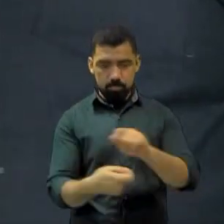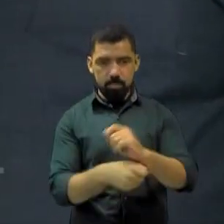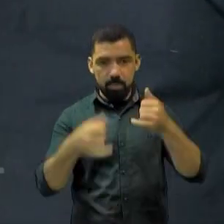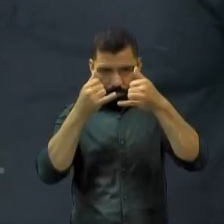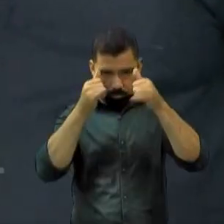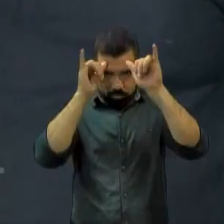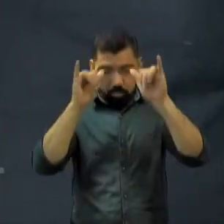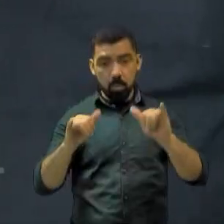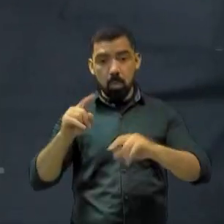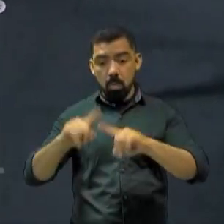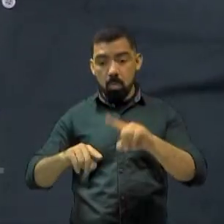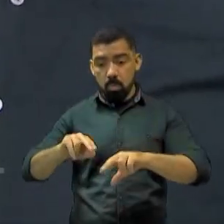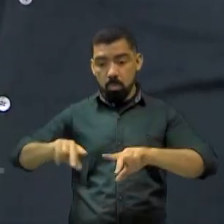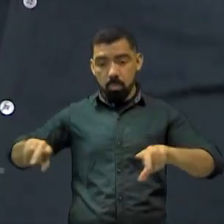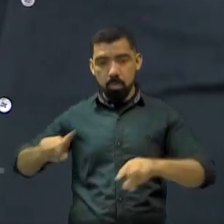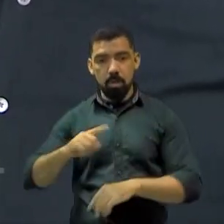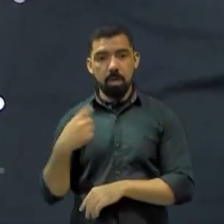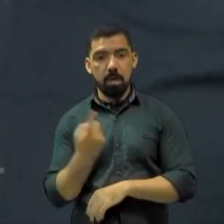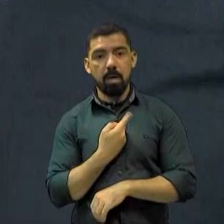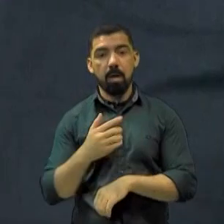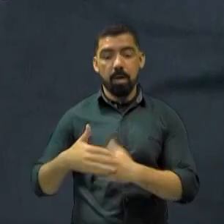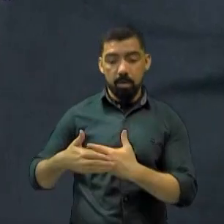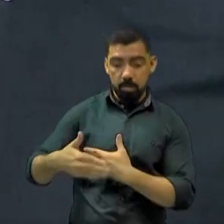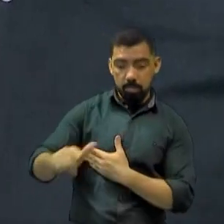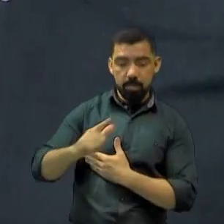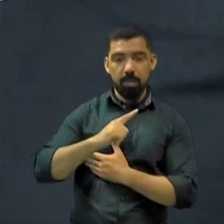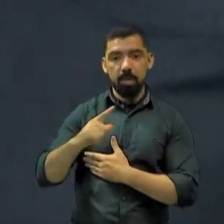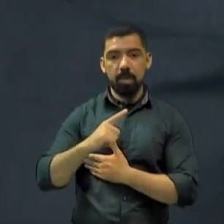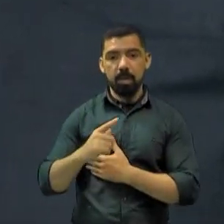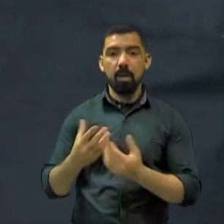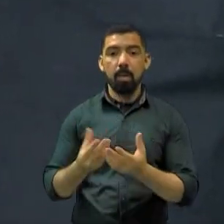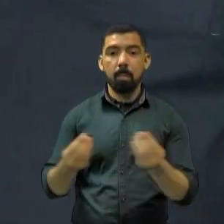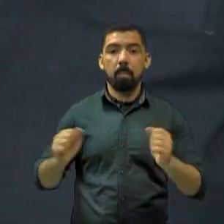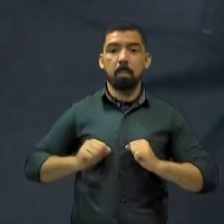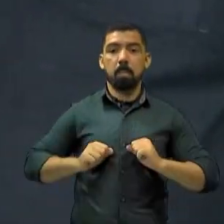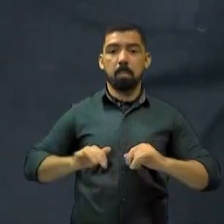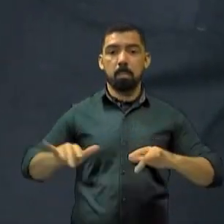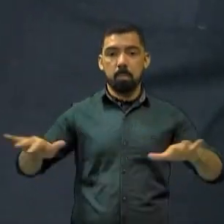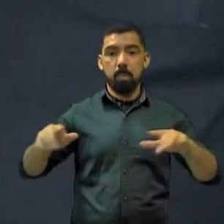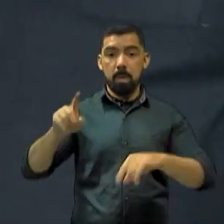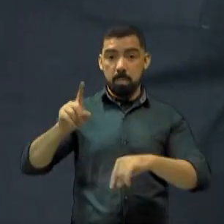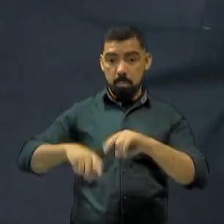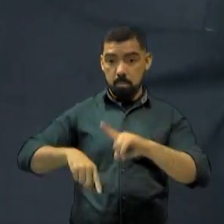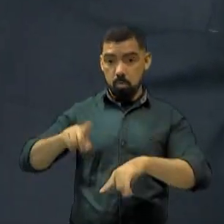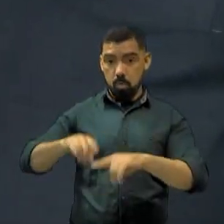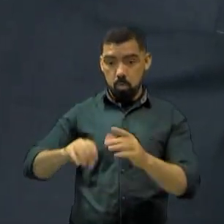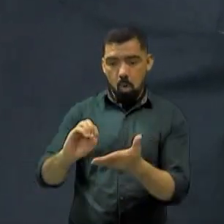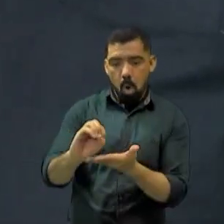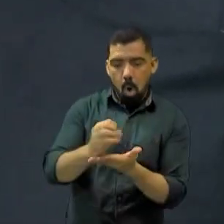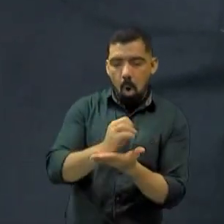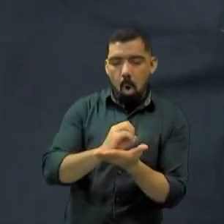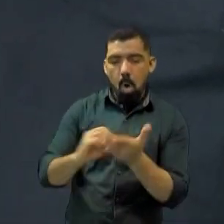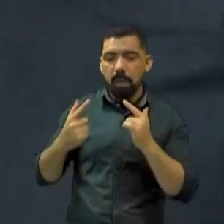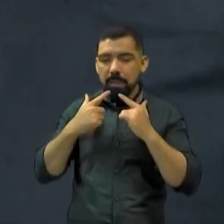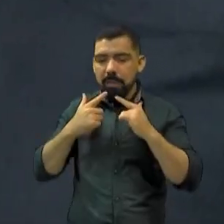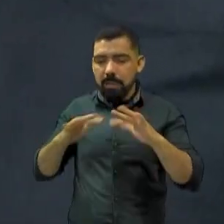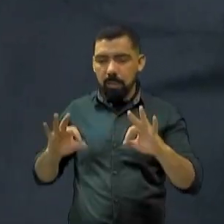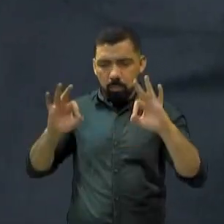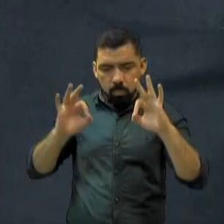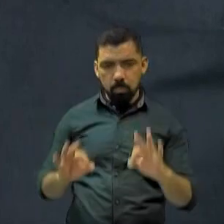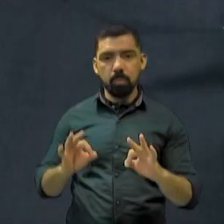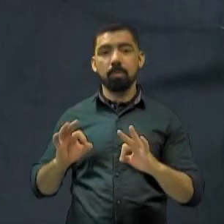produtos que nós teremos muita disponibilidade deles, produtos orgânicos, naturais, que